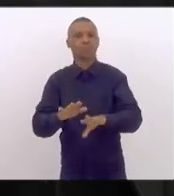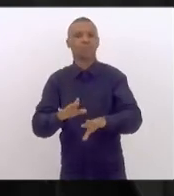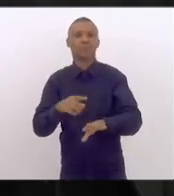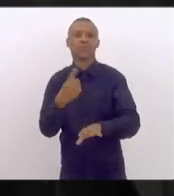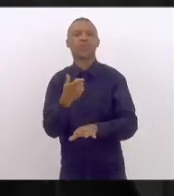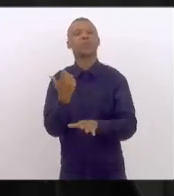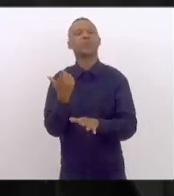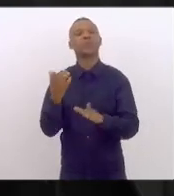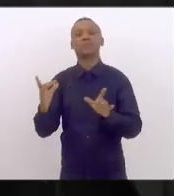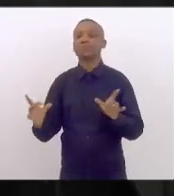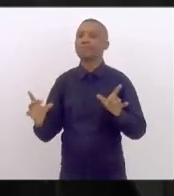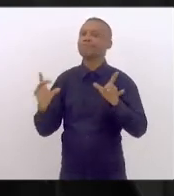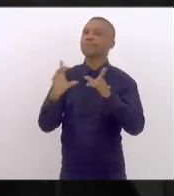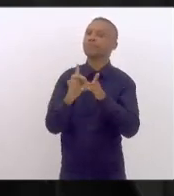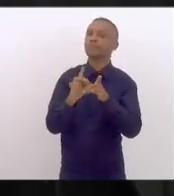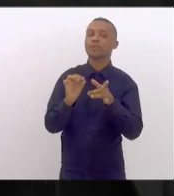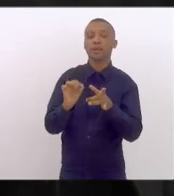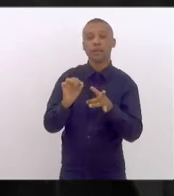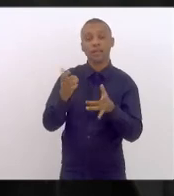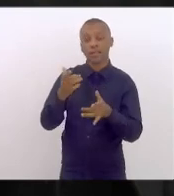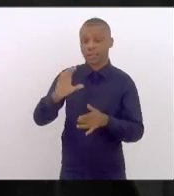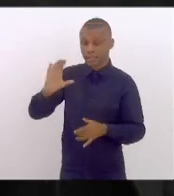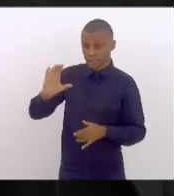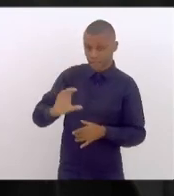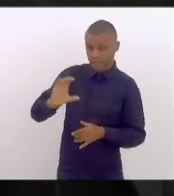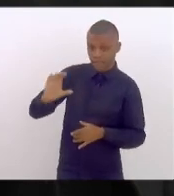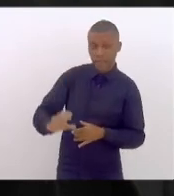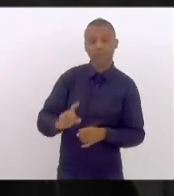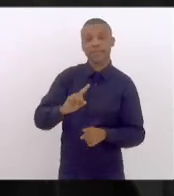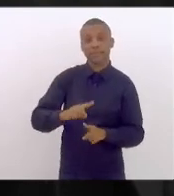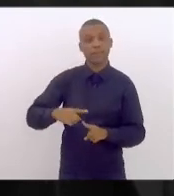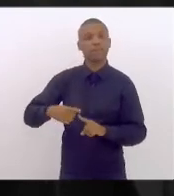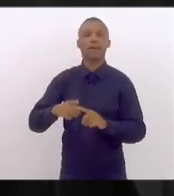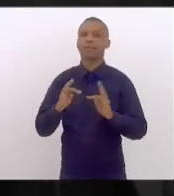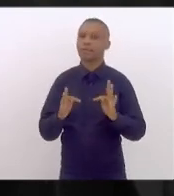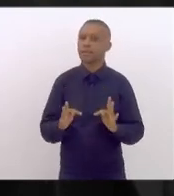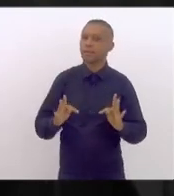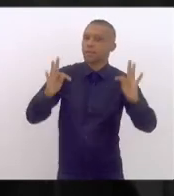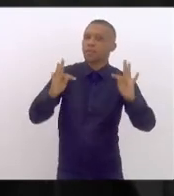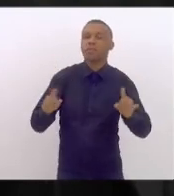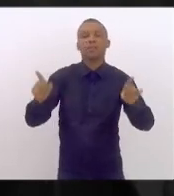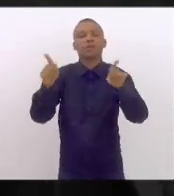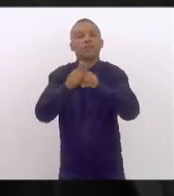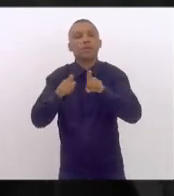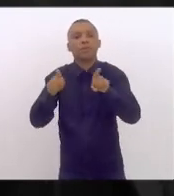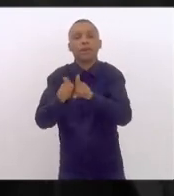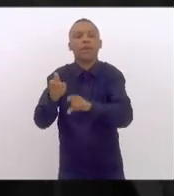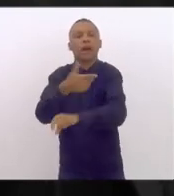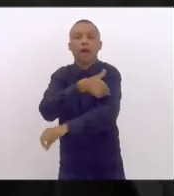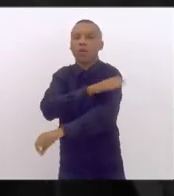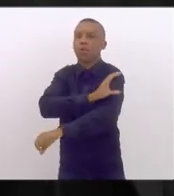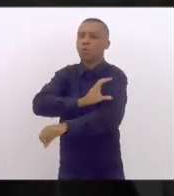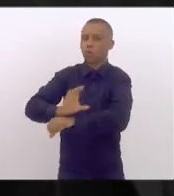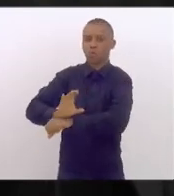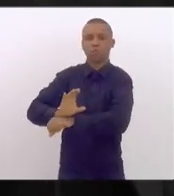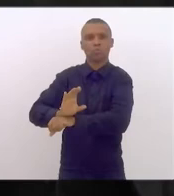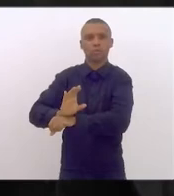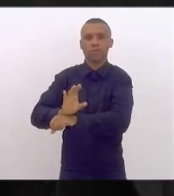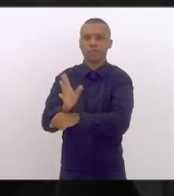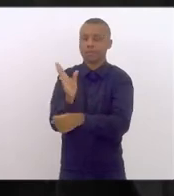envolvendo ciência e tecnologia e a própria cultura que